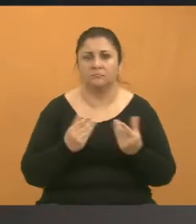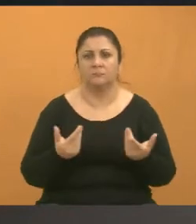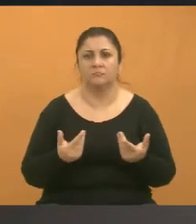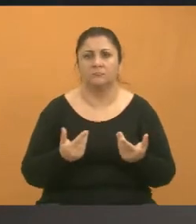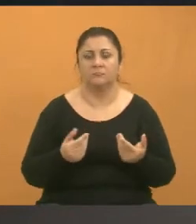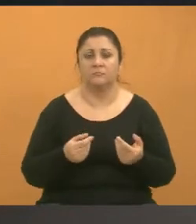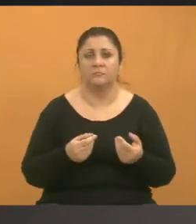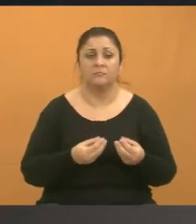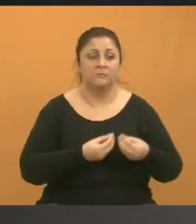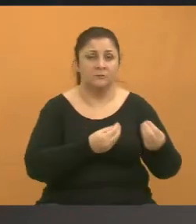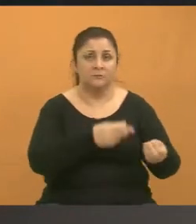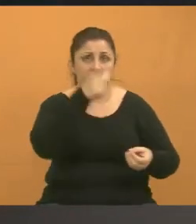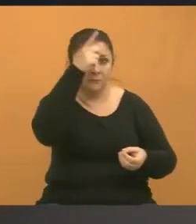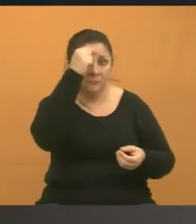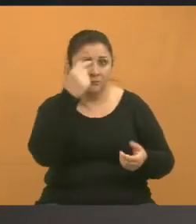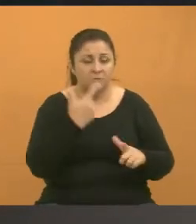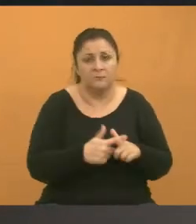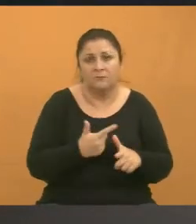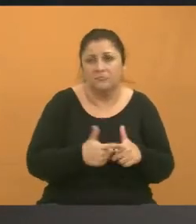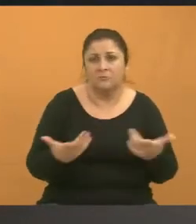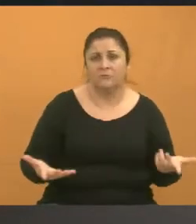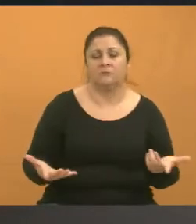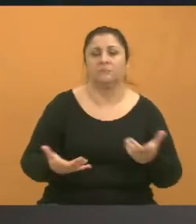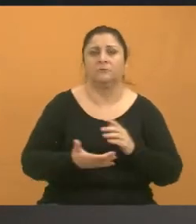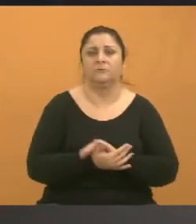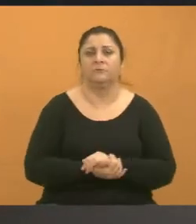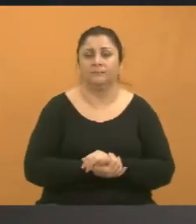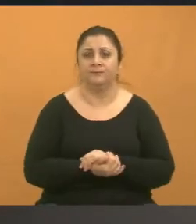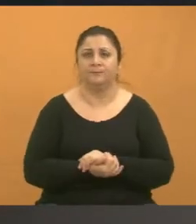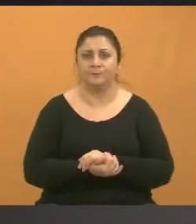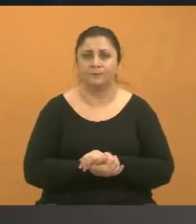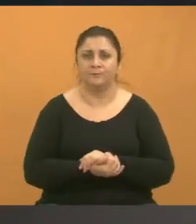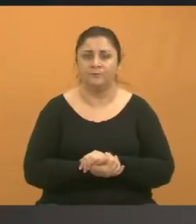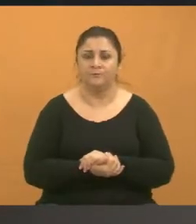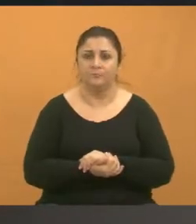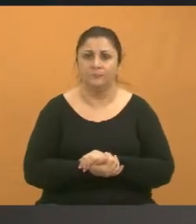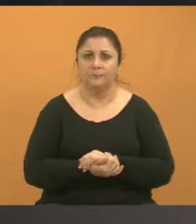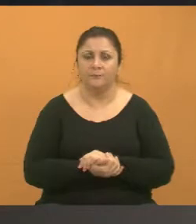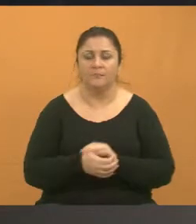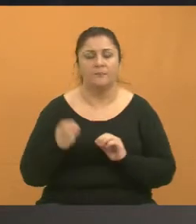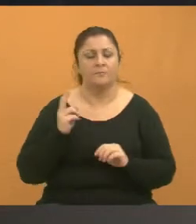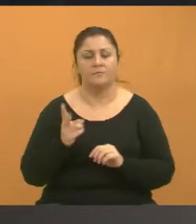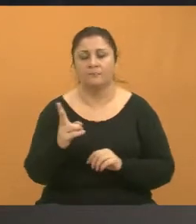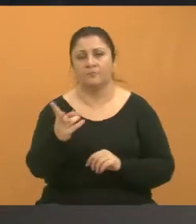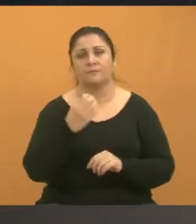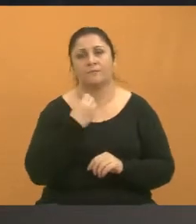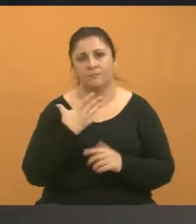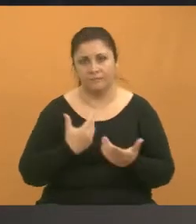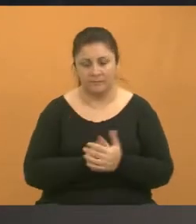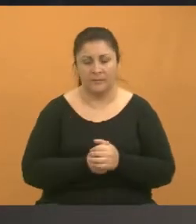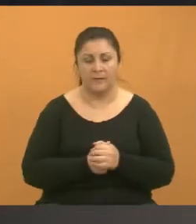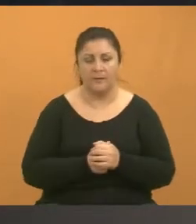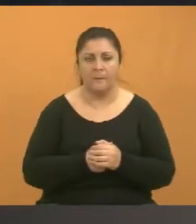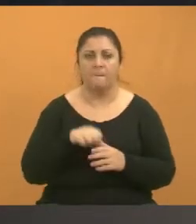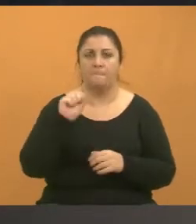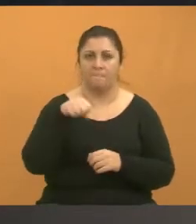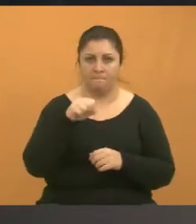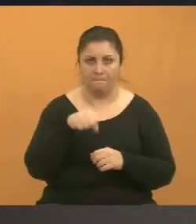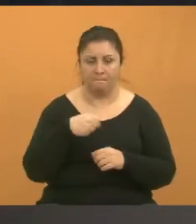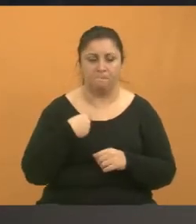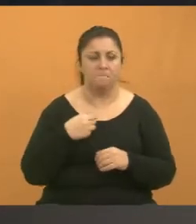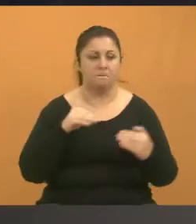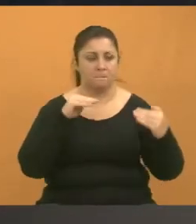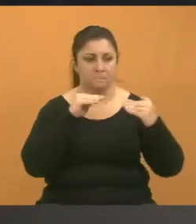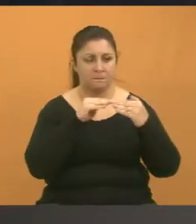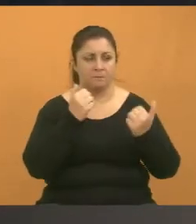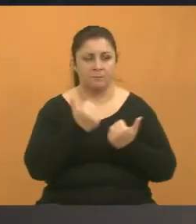amenizar essa correria, vamos chamar assim, né, é sempre bem-vinda. Então, Sônia, conte com o